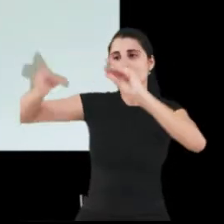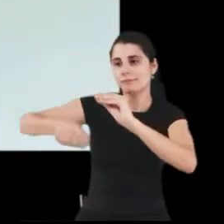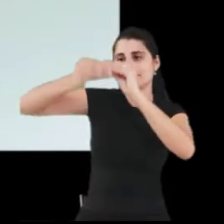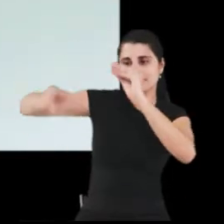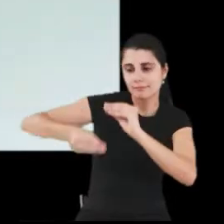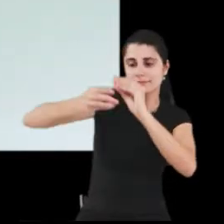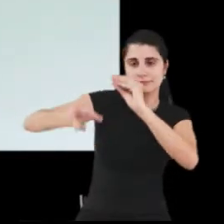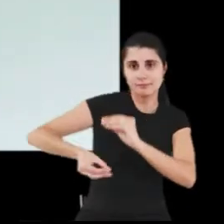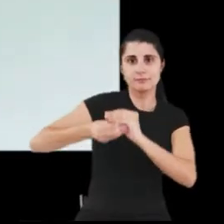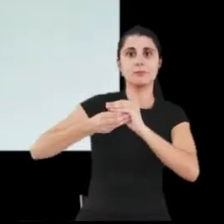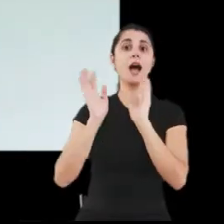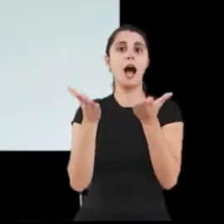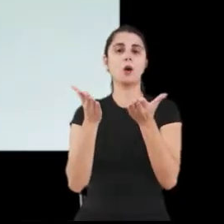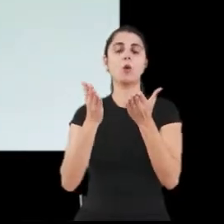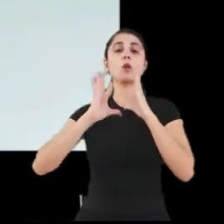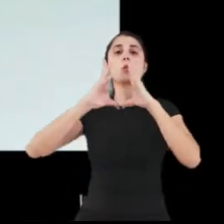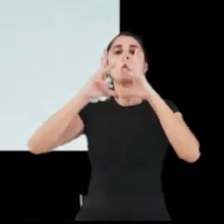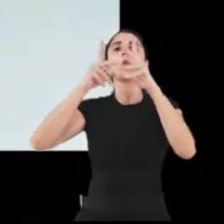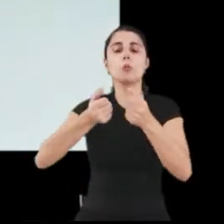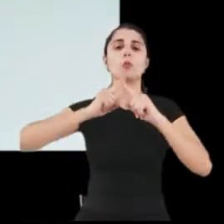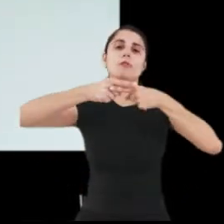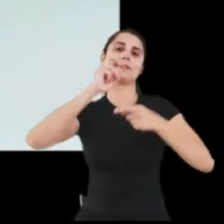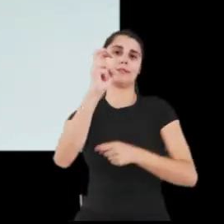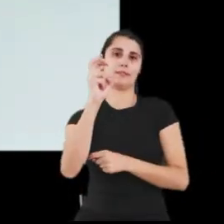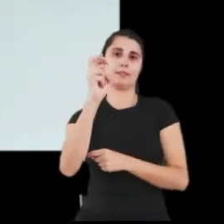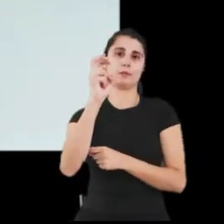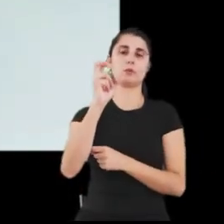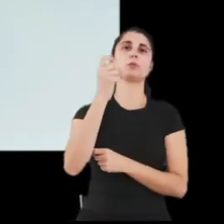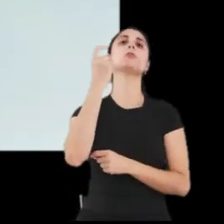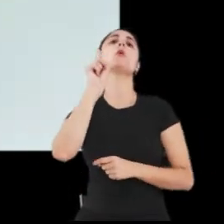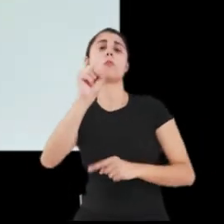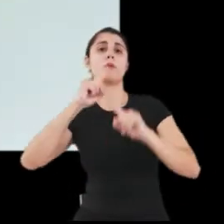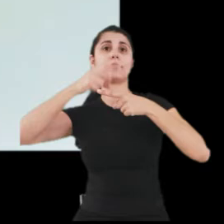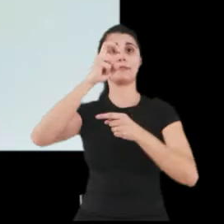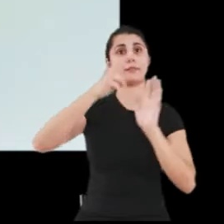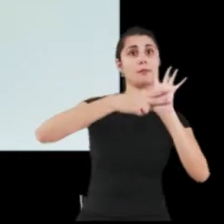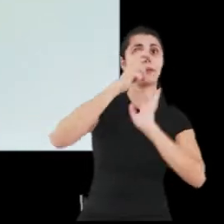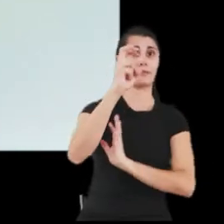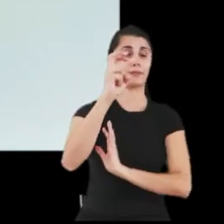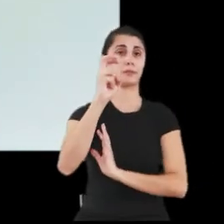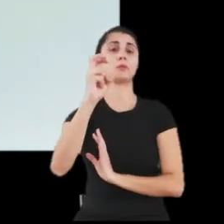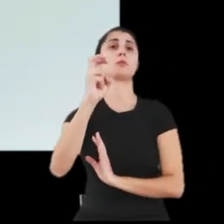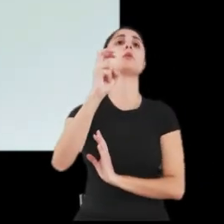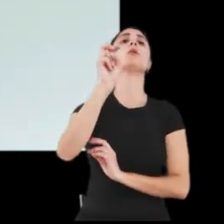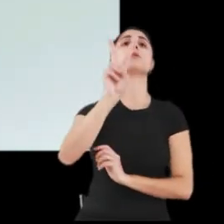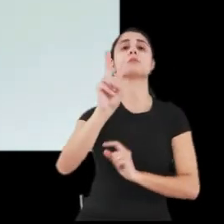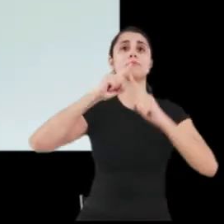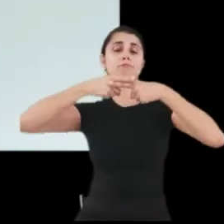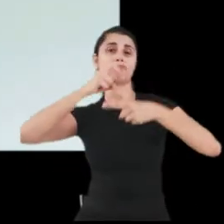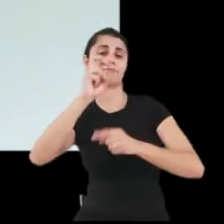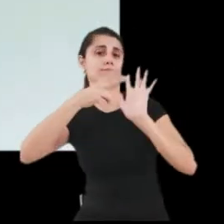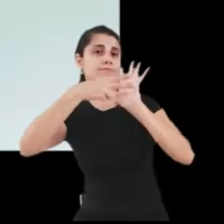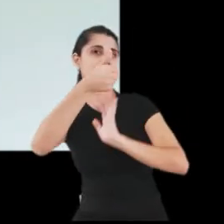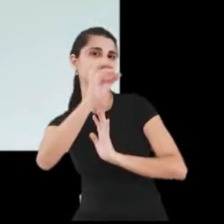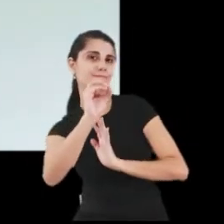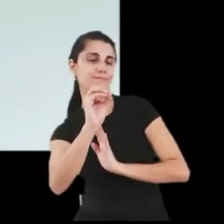divisores. Eu vou multiplicar agora todos eles por 5. 1 vezes 5 dá 5. 2 vezes 5,